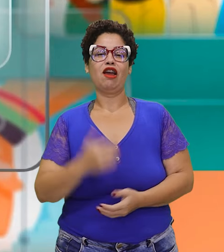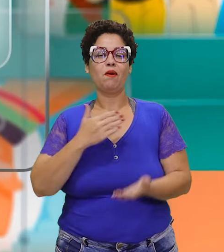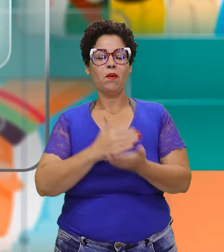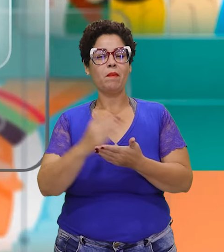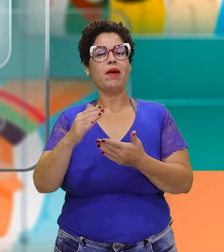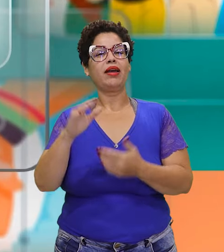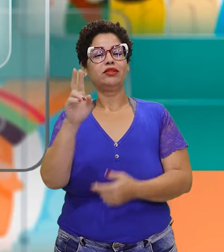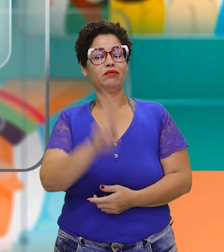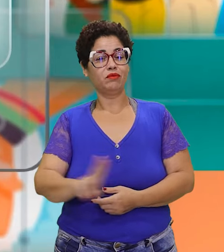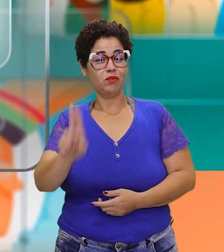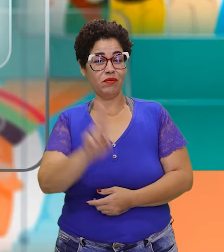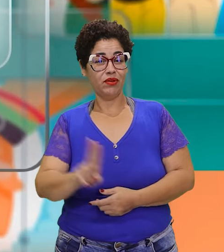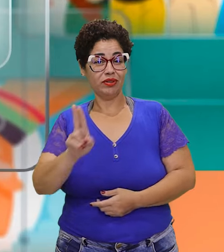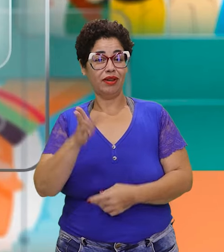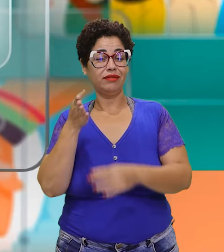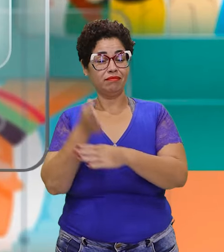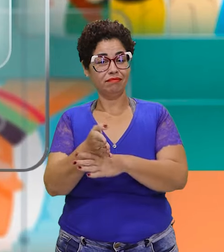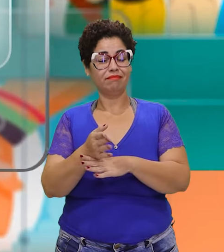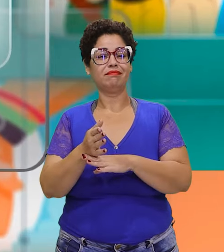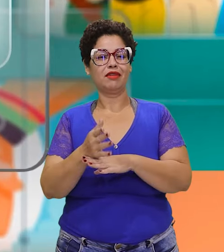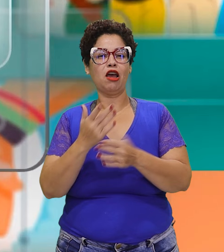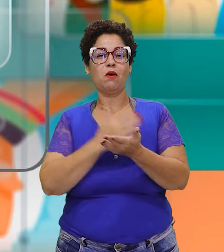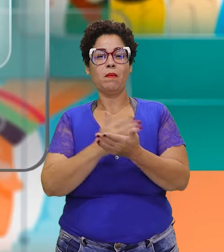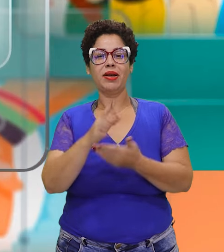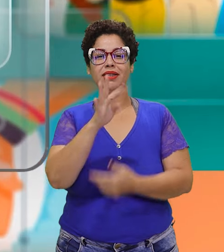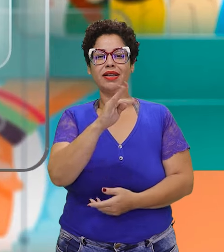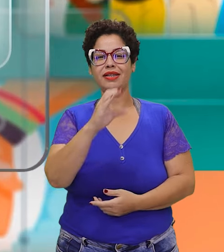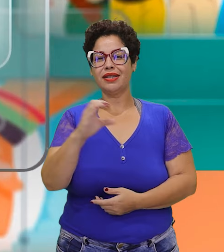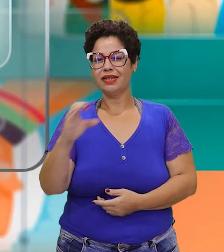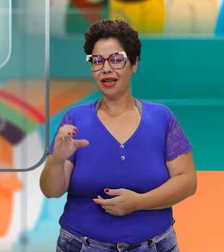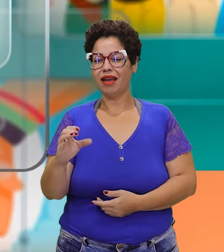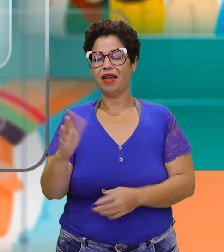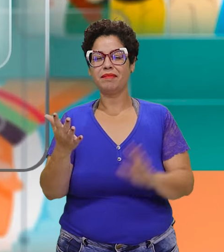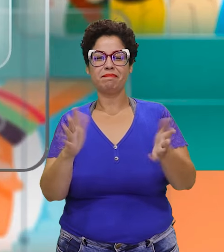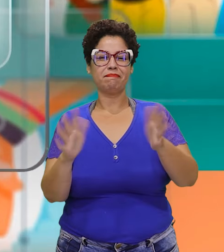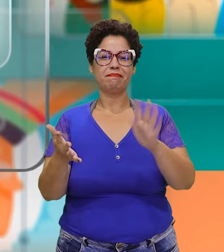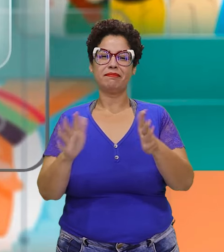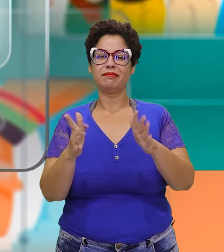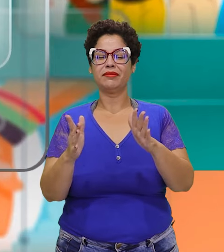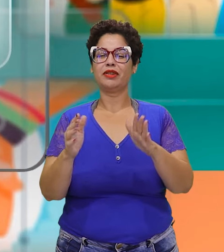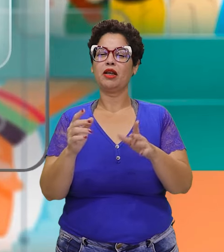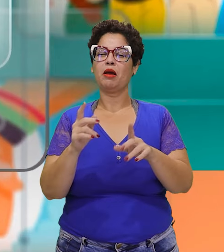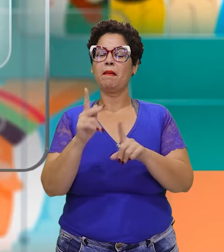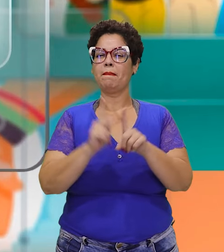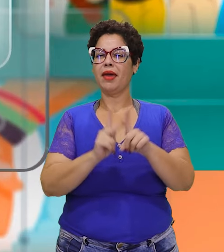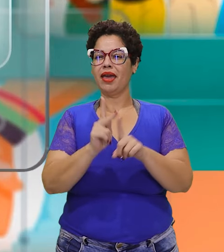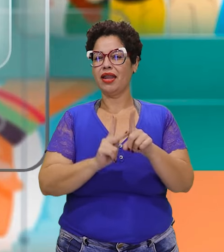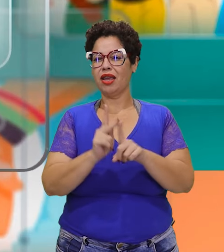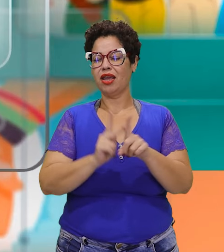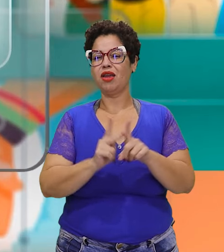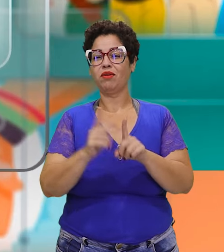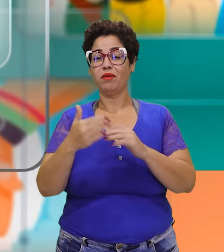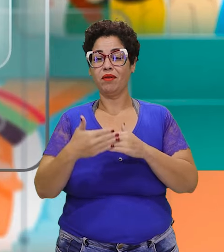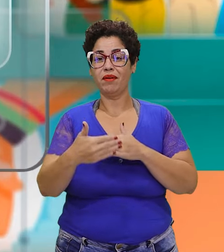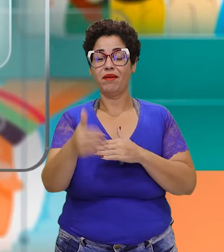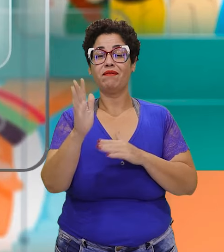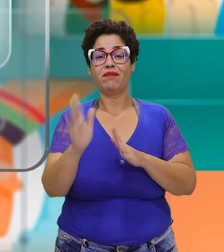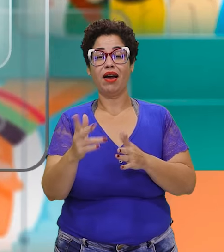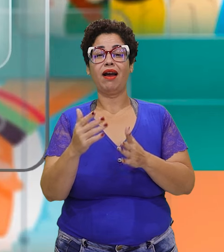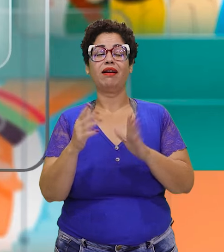chego na universidade, né? E na época do TCC, ali, normalmente você começa a se encaminhar para